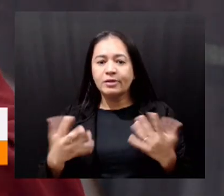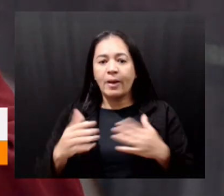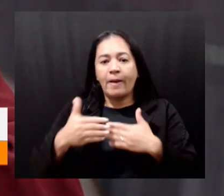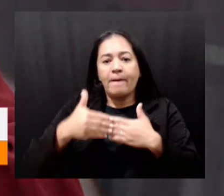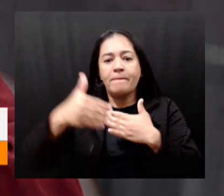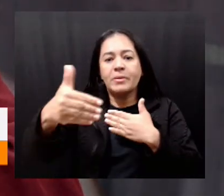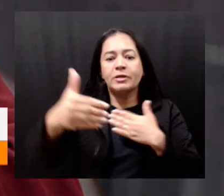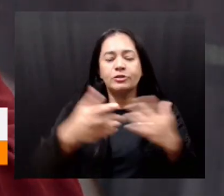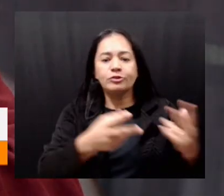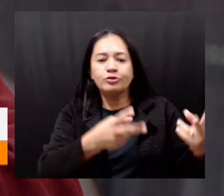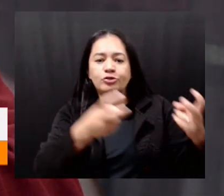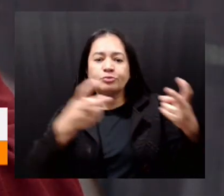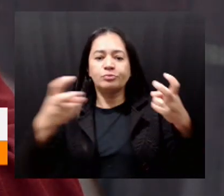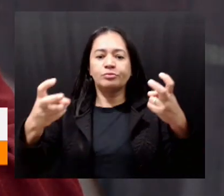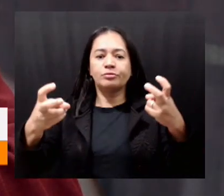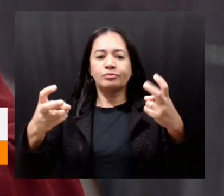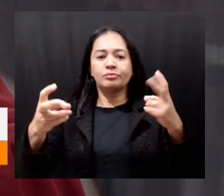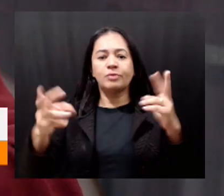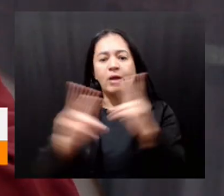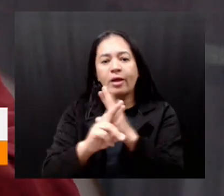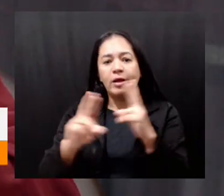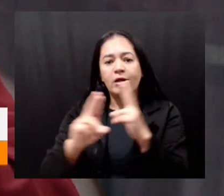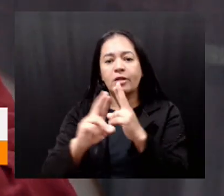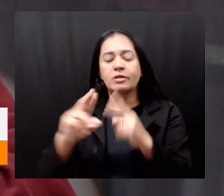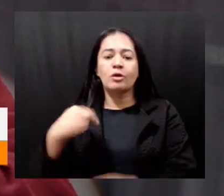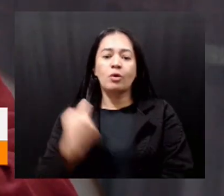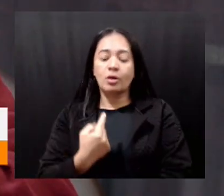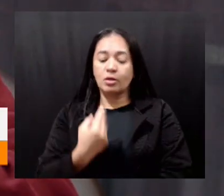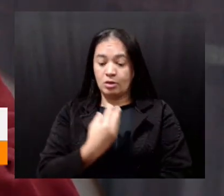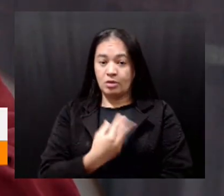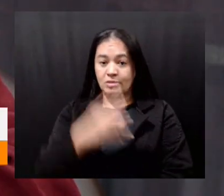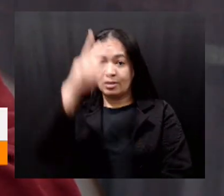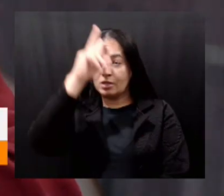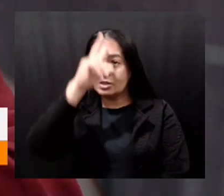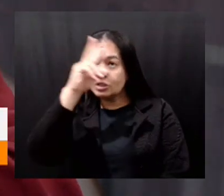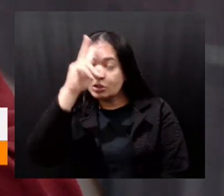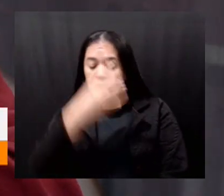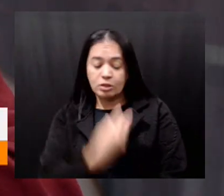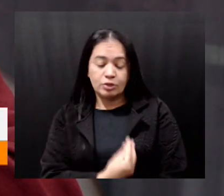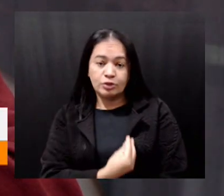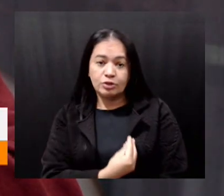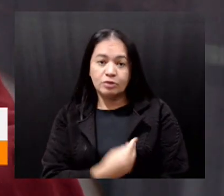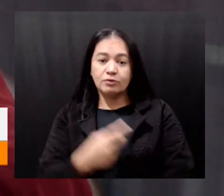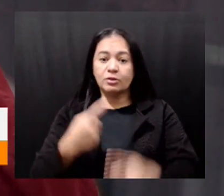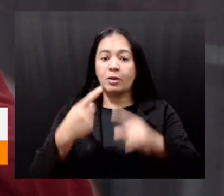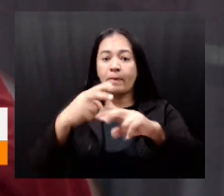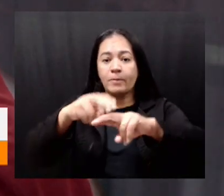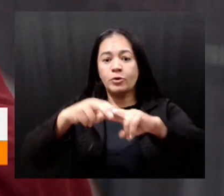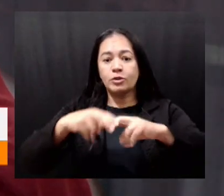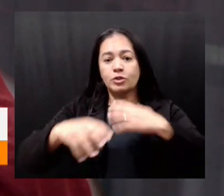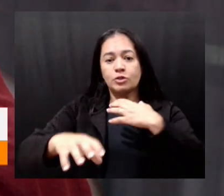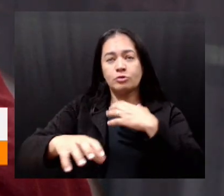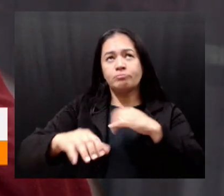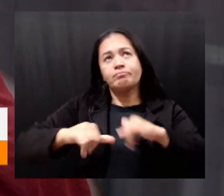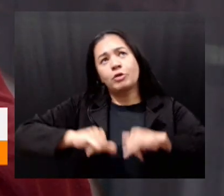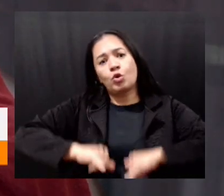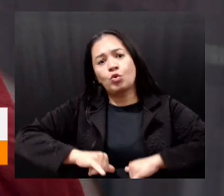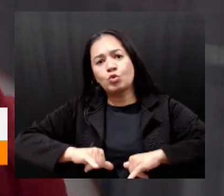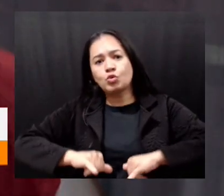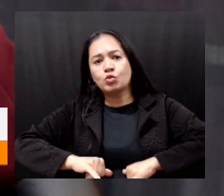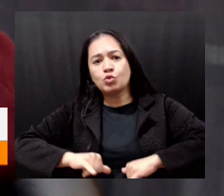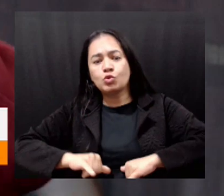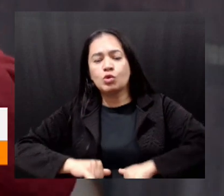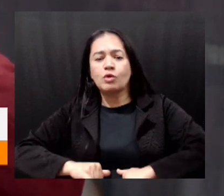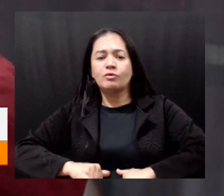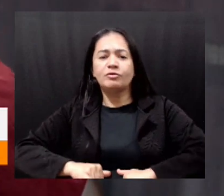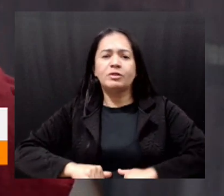tem correlação com a nossa história. Então, o sofrimento empático, muitas vezes pode vir carregado